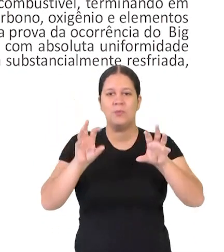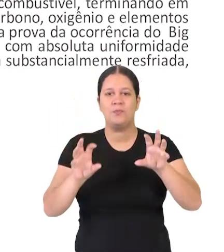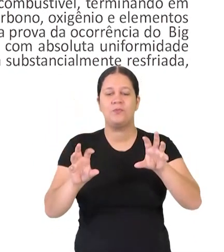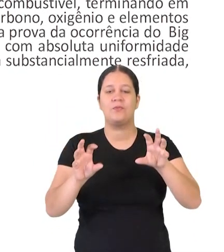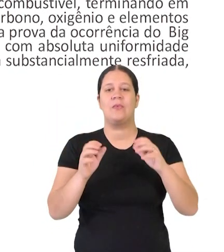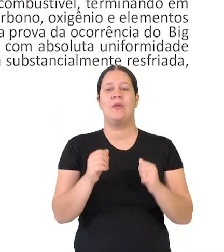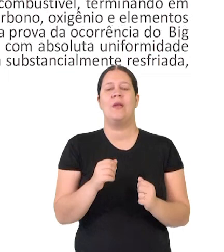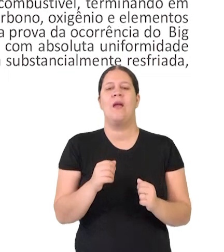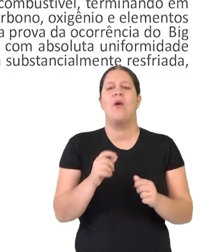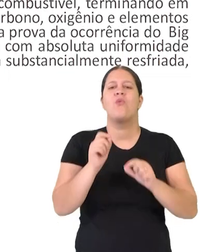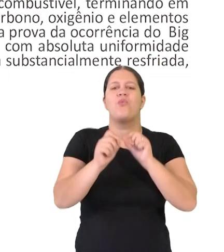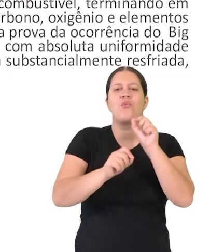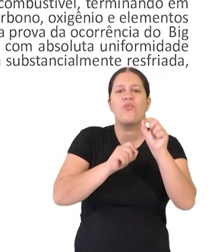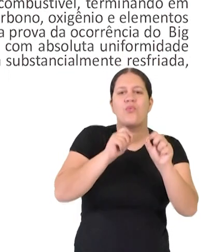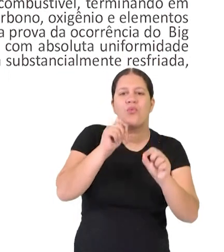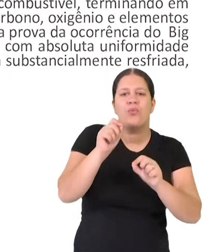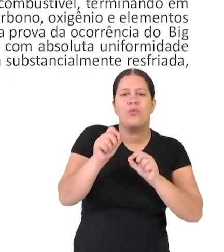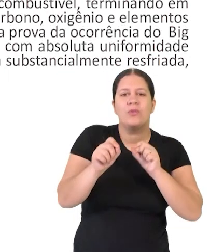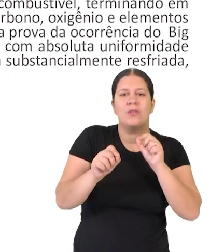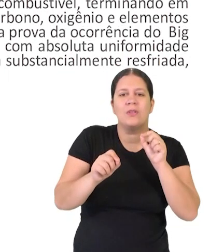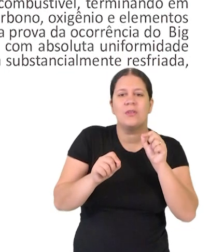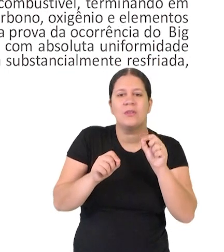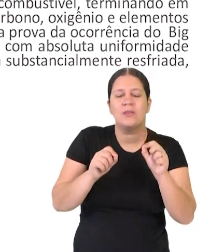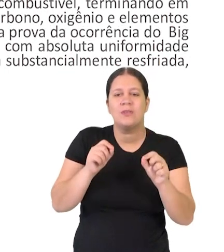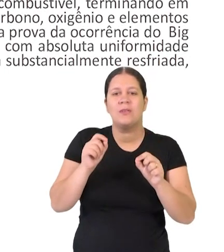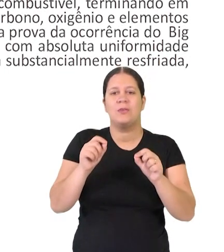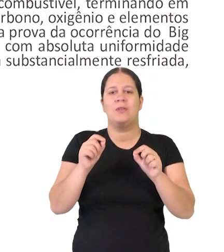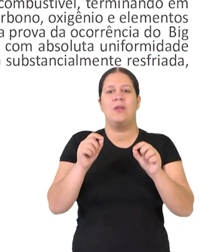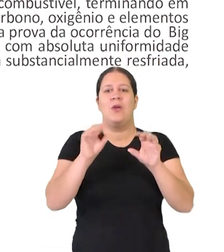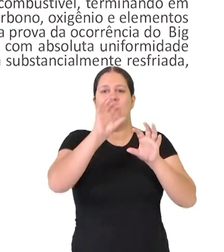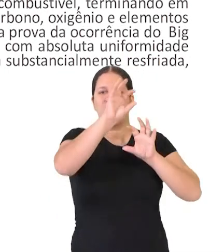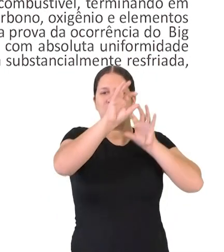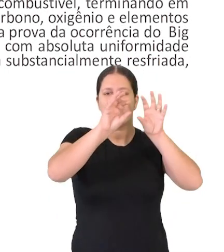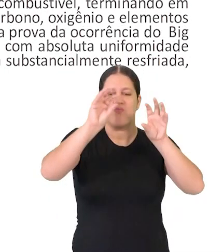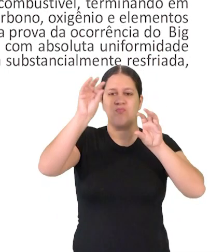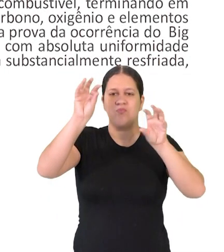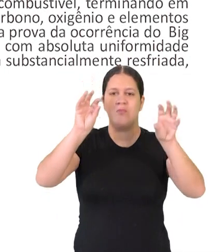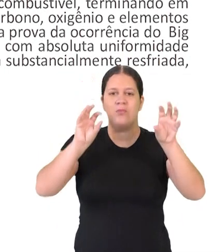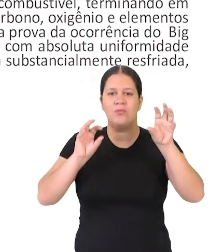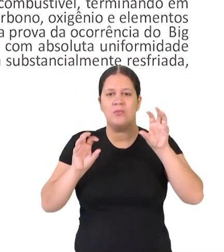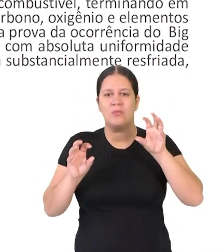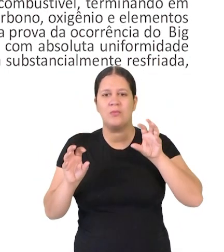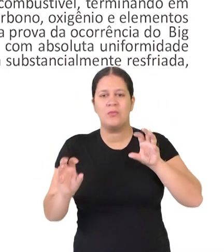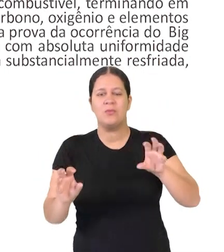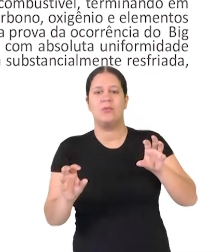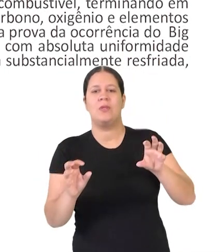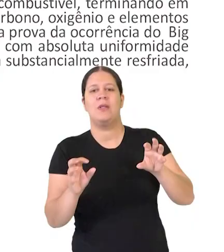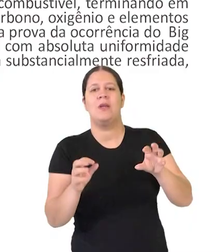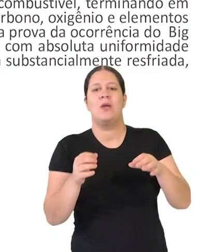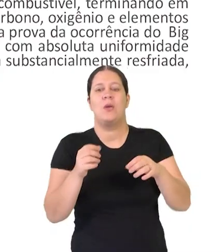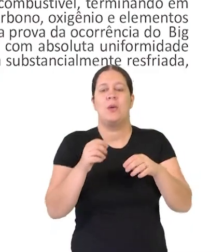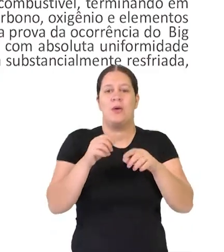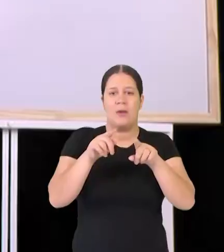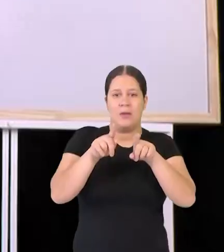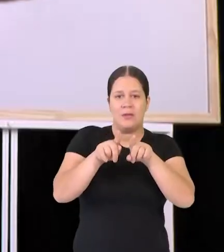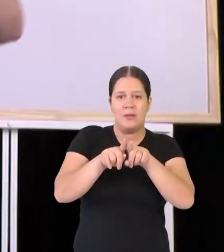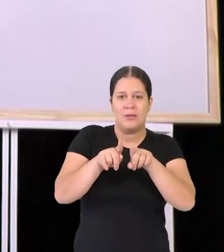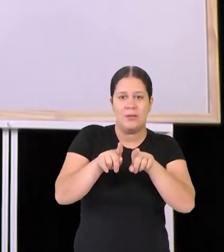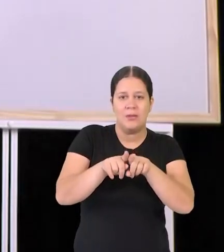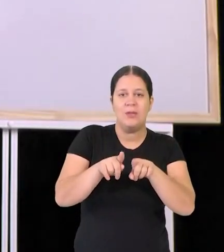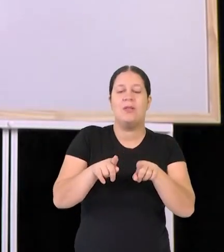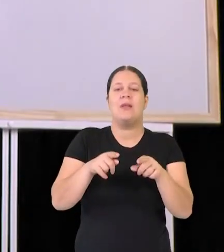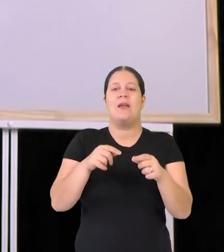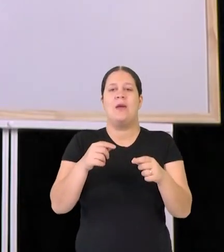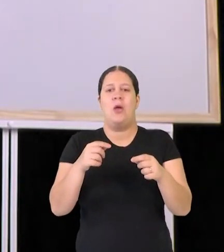O que ele está querendo dizer com isso? Que está jogando ondas eletromagnéticas para tudo que é lado, certo? É raio-X, é micro-ondas, aquele mesmo do aparelhinho de